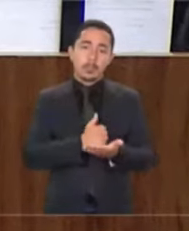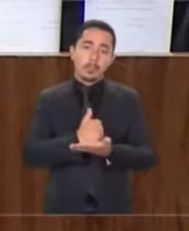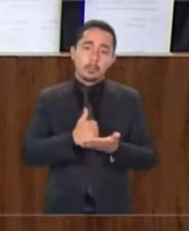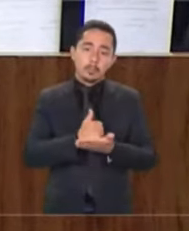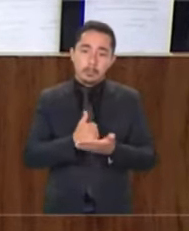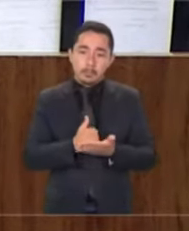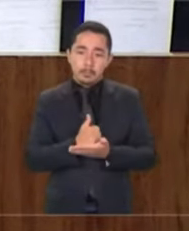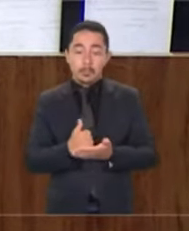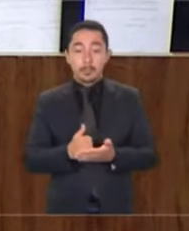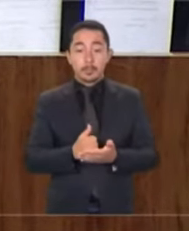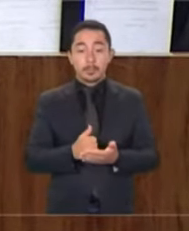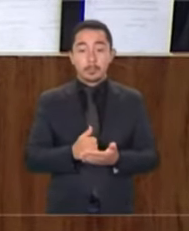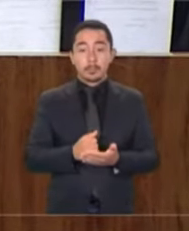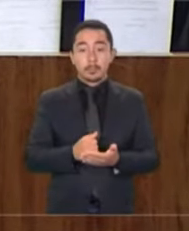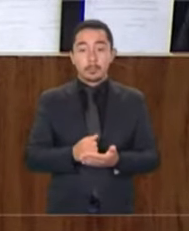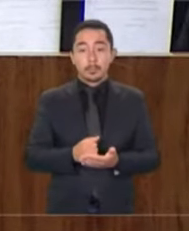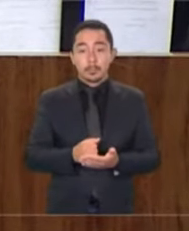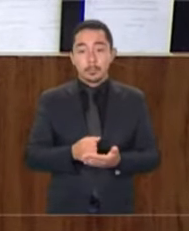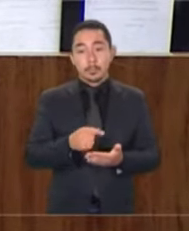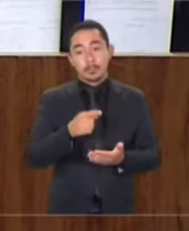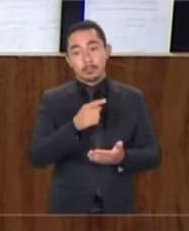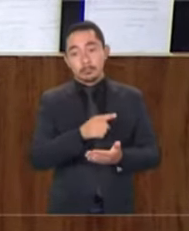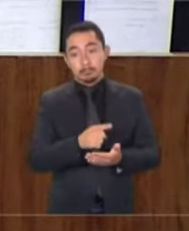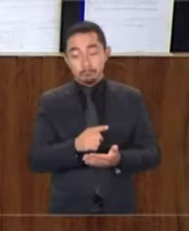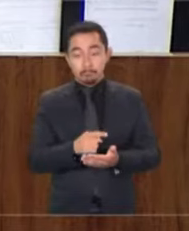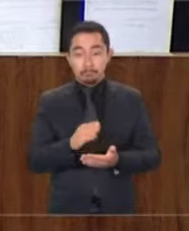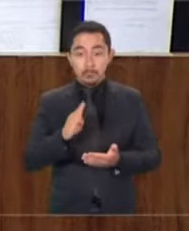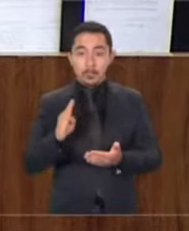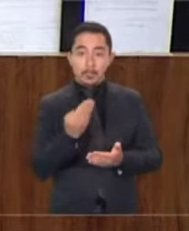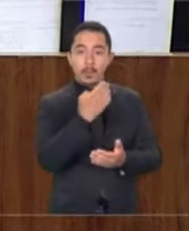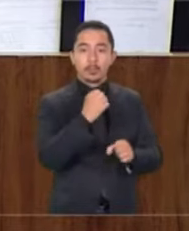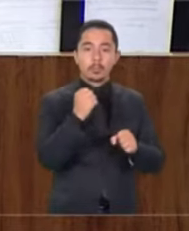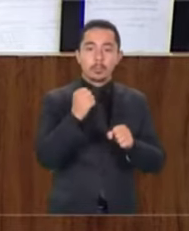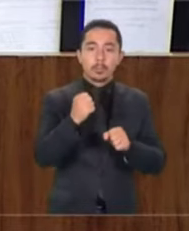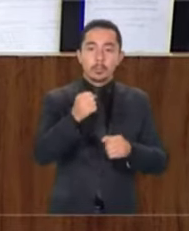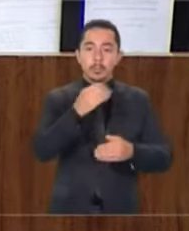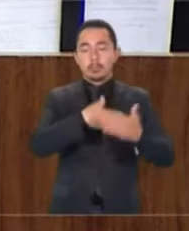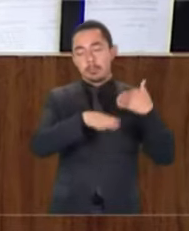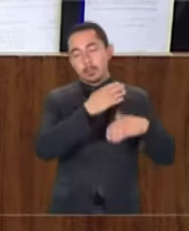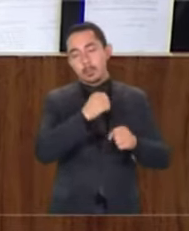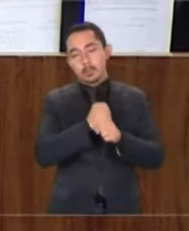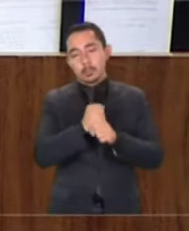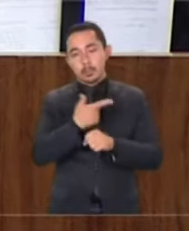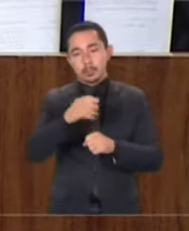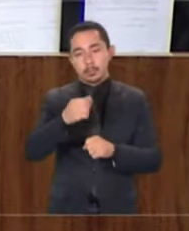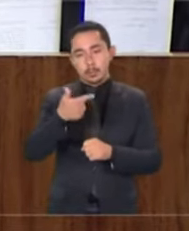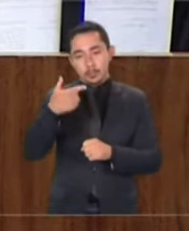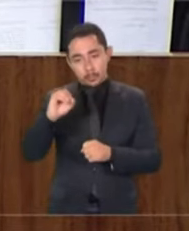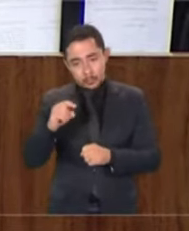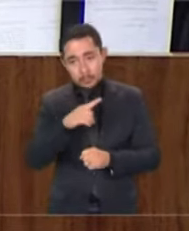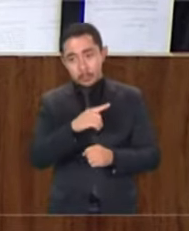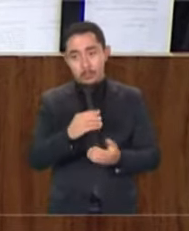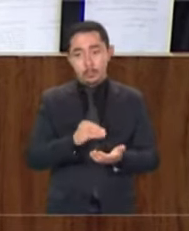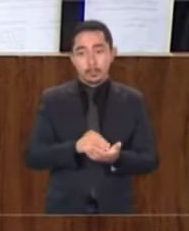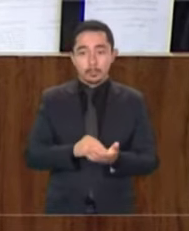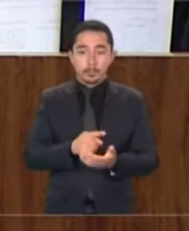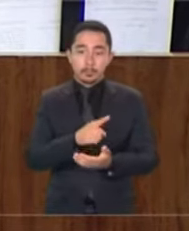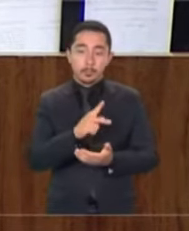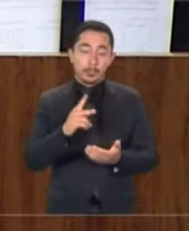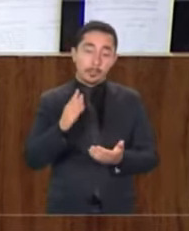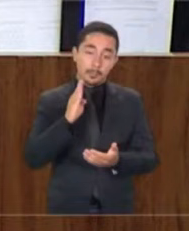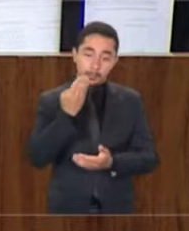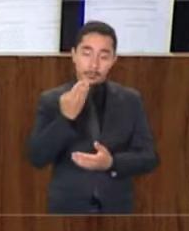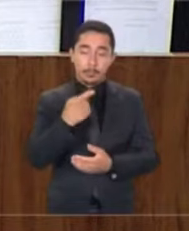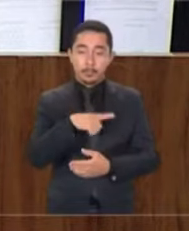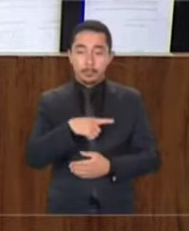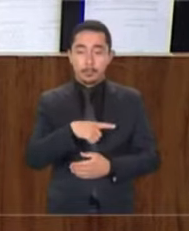à cota de gênero nas eleições de 2020. A pedido de sustentação oral, já presente no